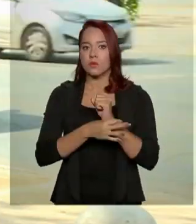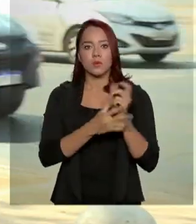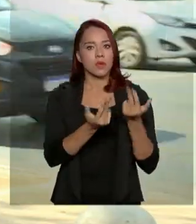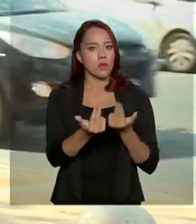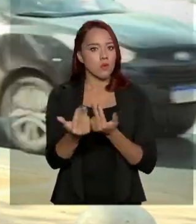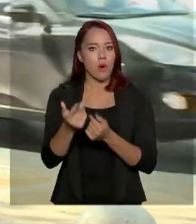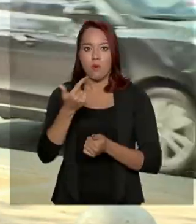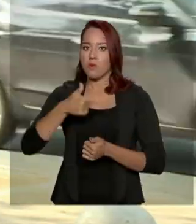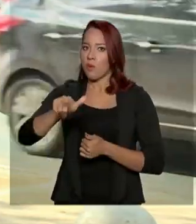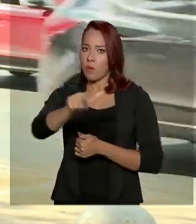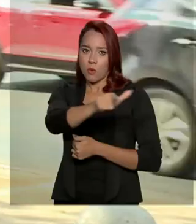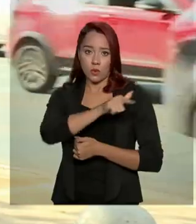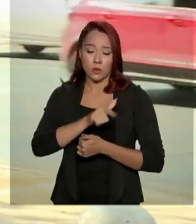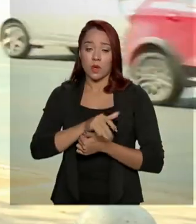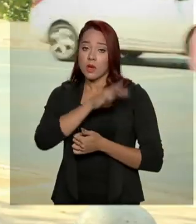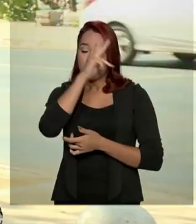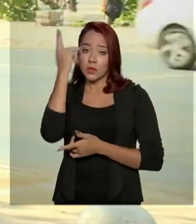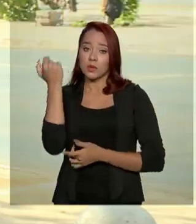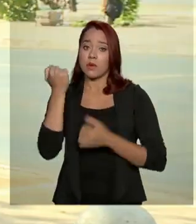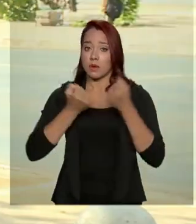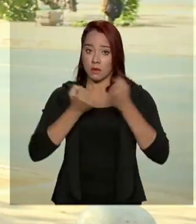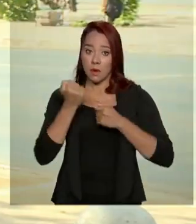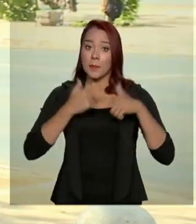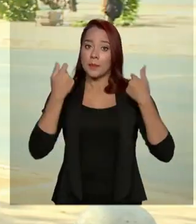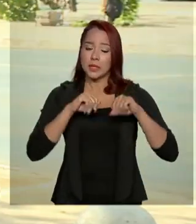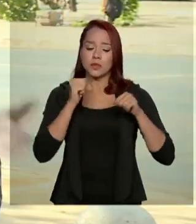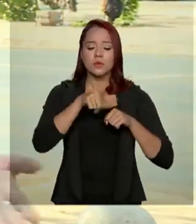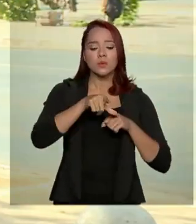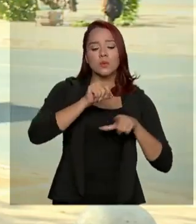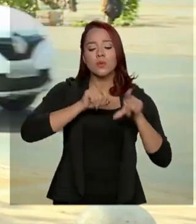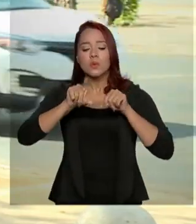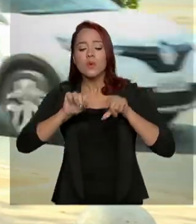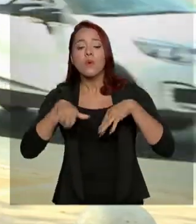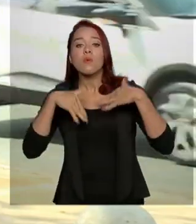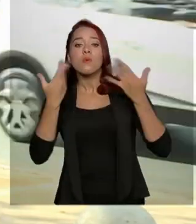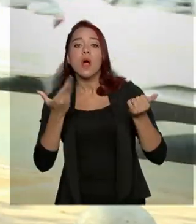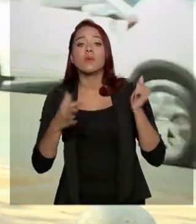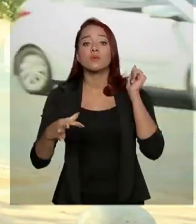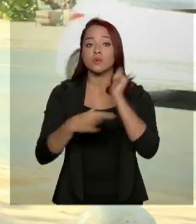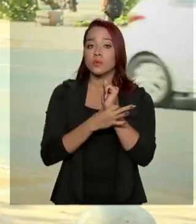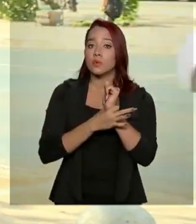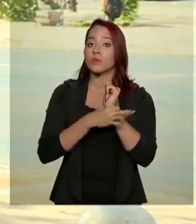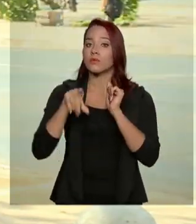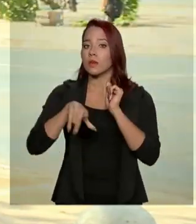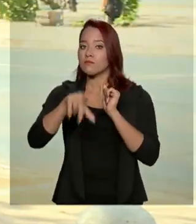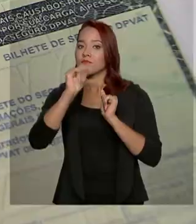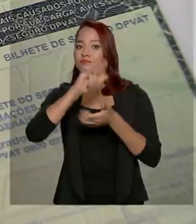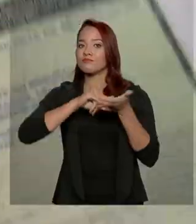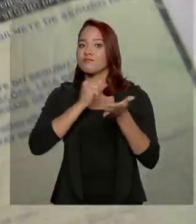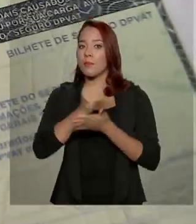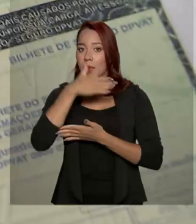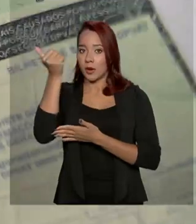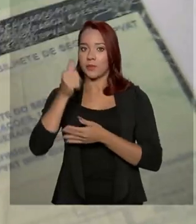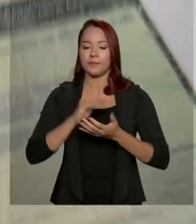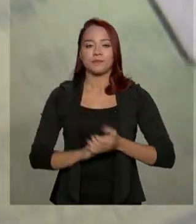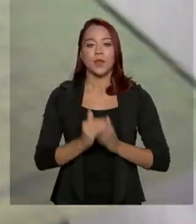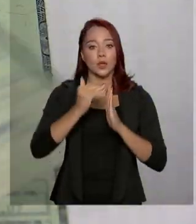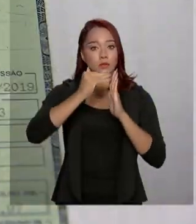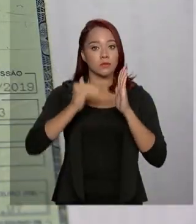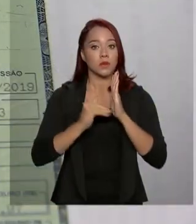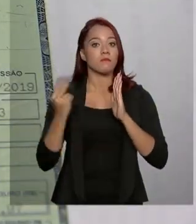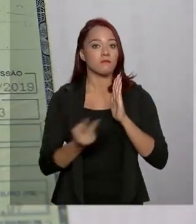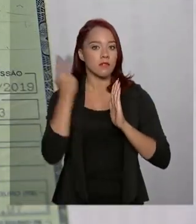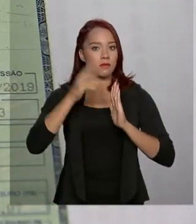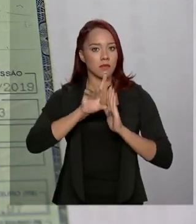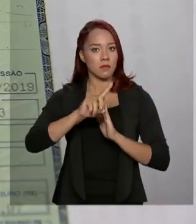existente no mercado. O motorista vai poder escolher qual seguradora ele vai querer contratar. A redução do preço do